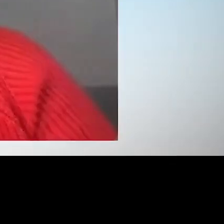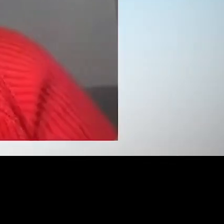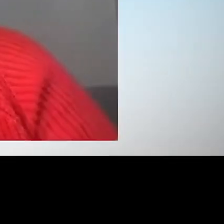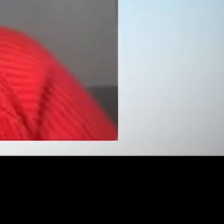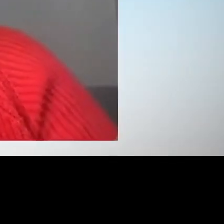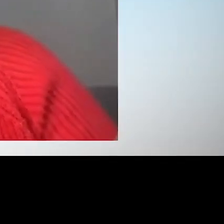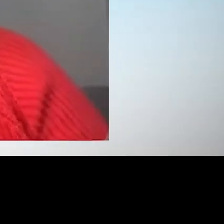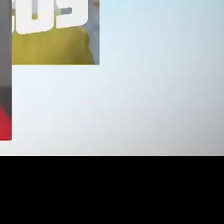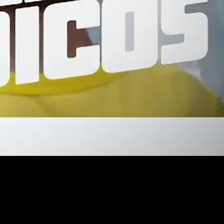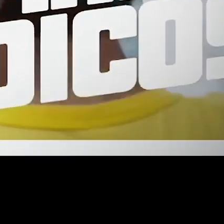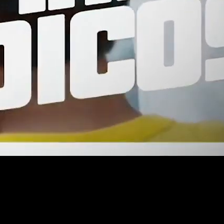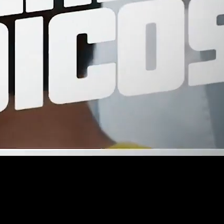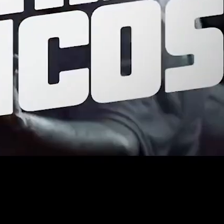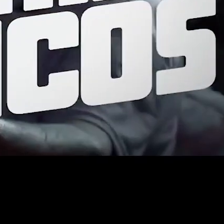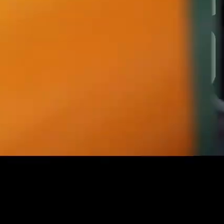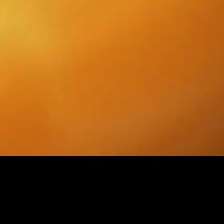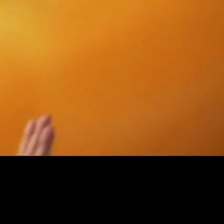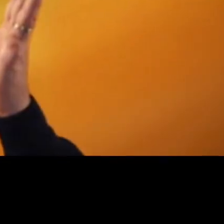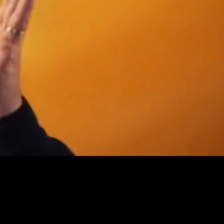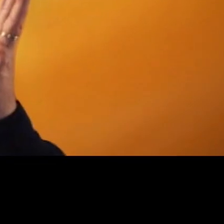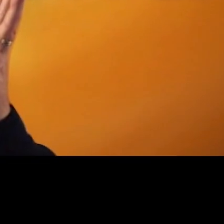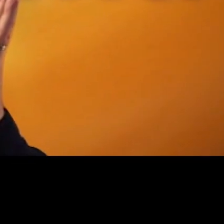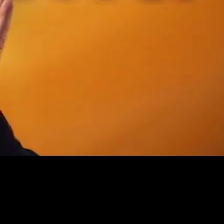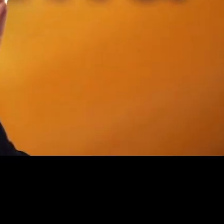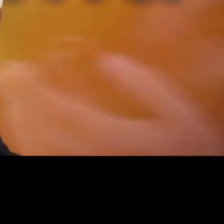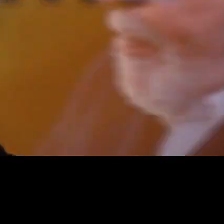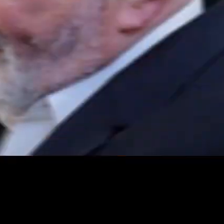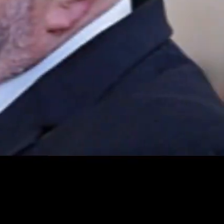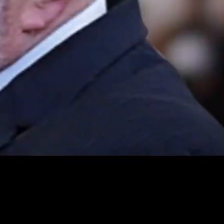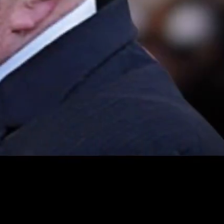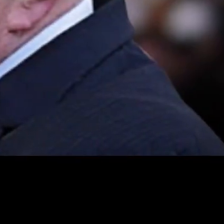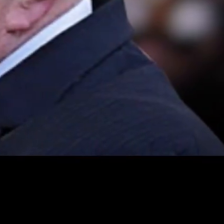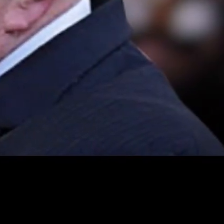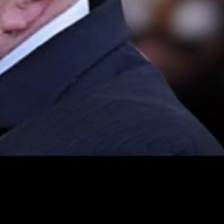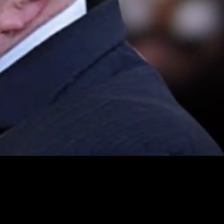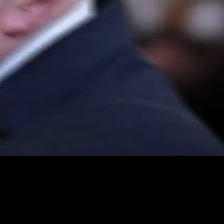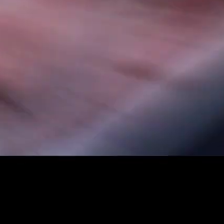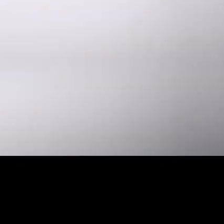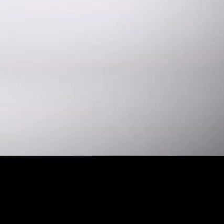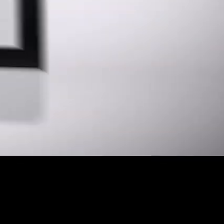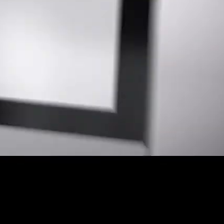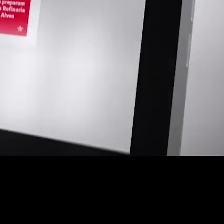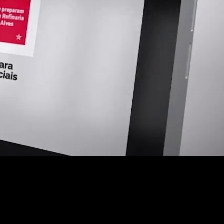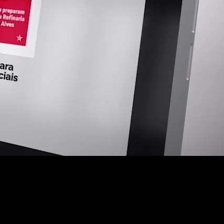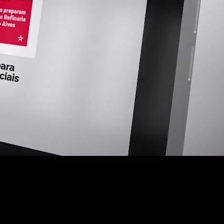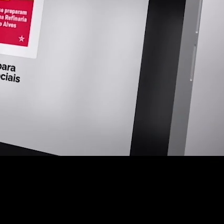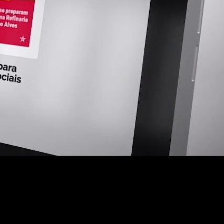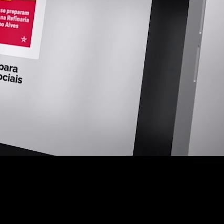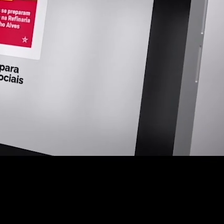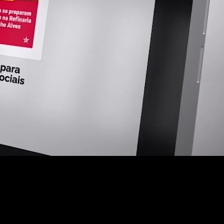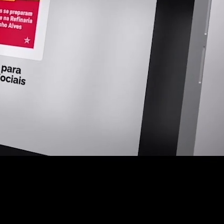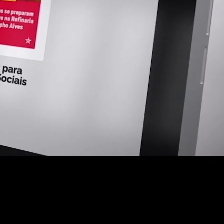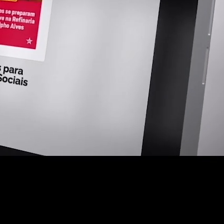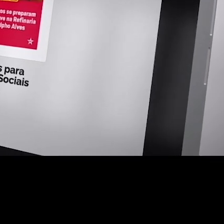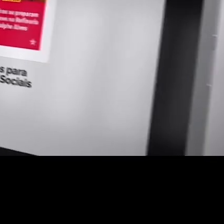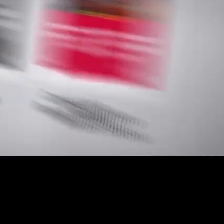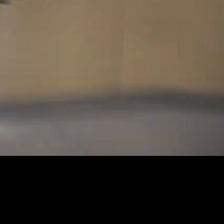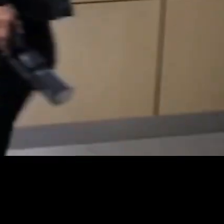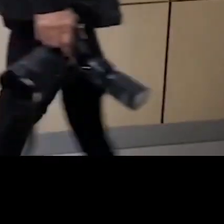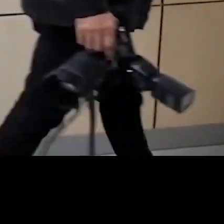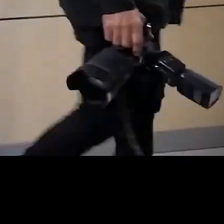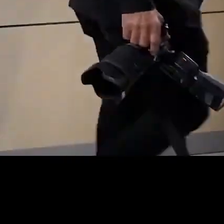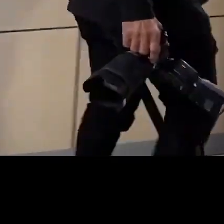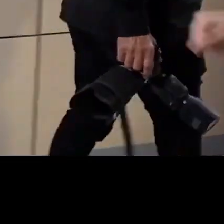gente, todo mundo merece investimento. Para quem já é da casa, siga em sintonia com a